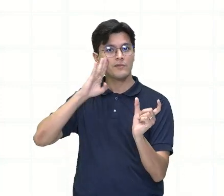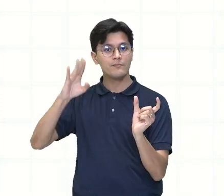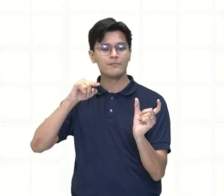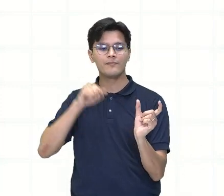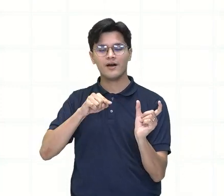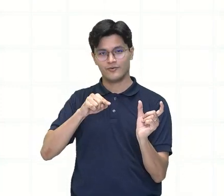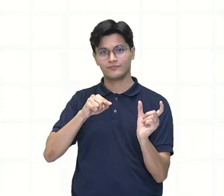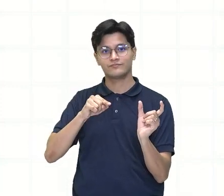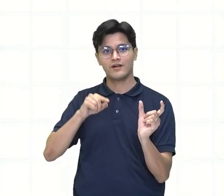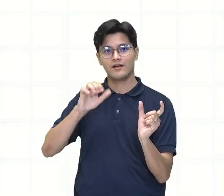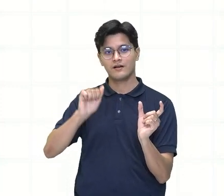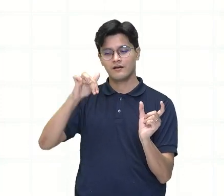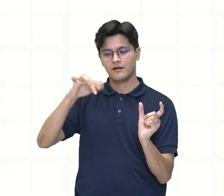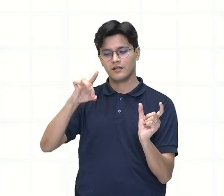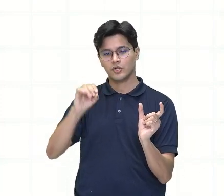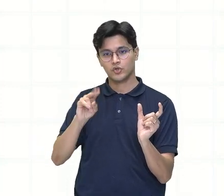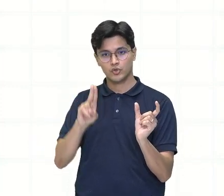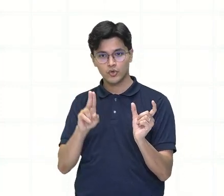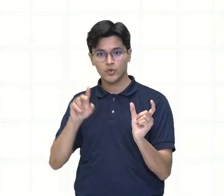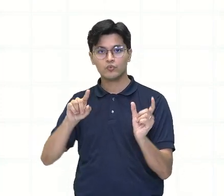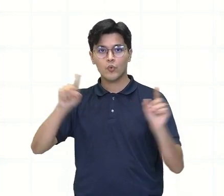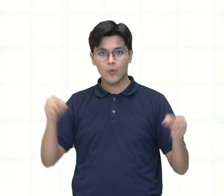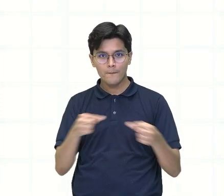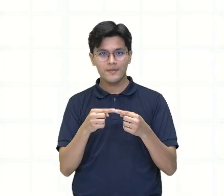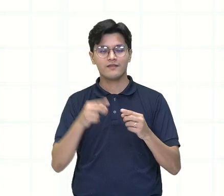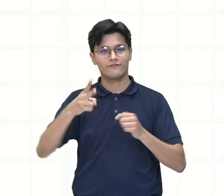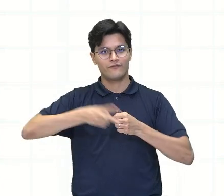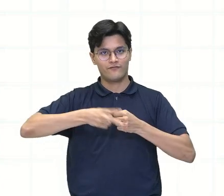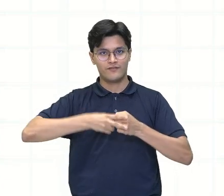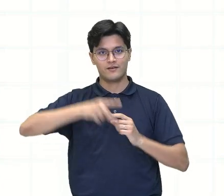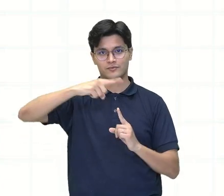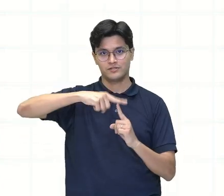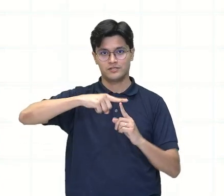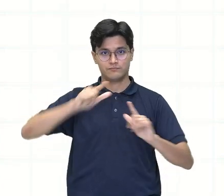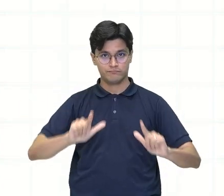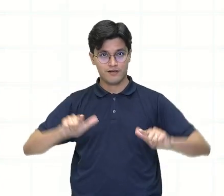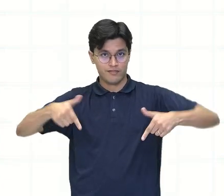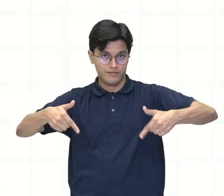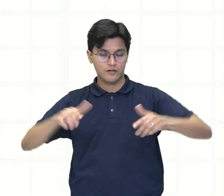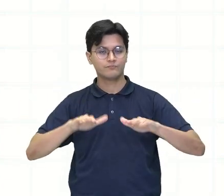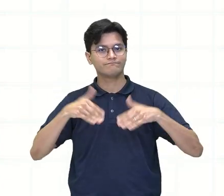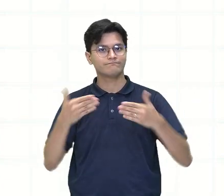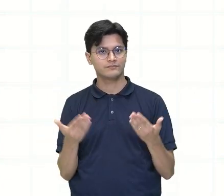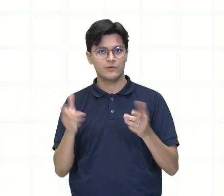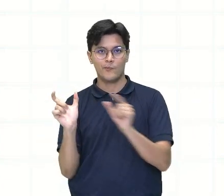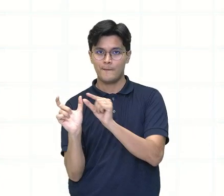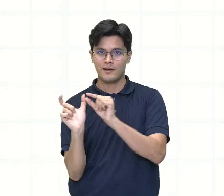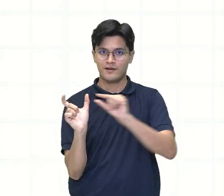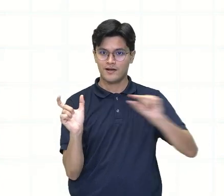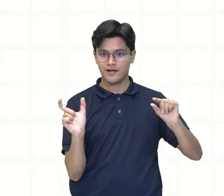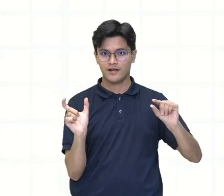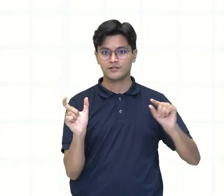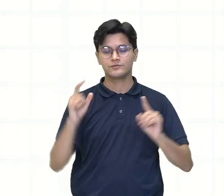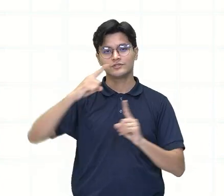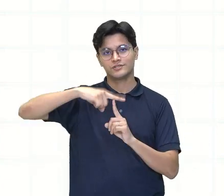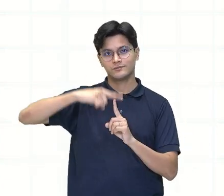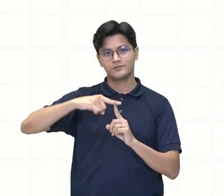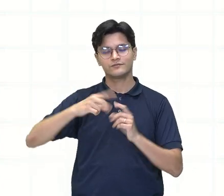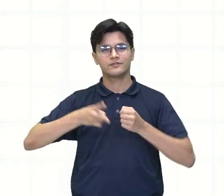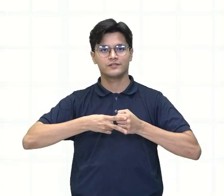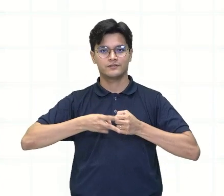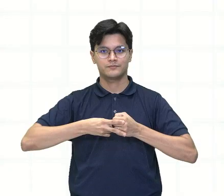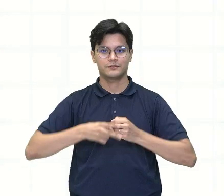estou diante de um predicado verbal. Certinho? Muito bem, vamos continuar. Nós